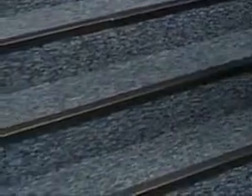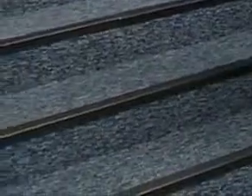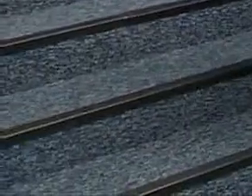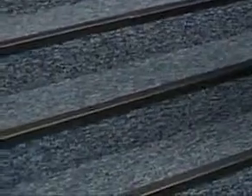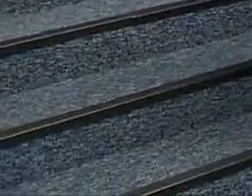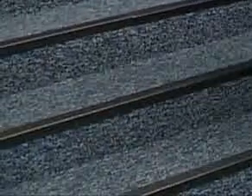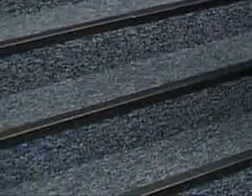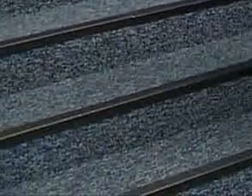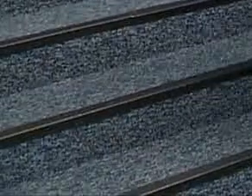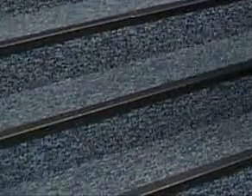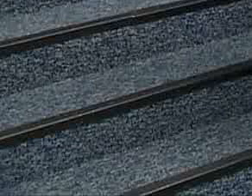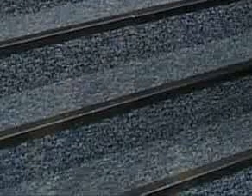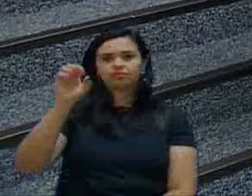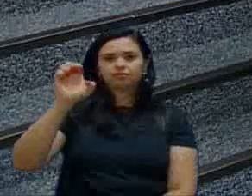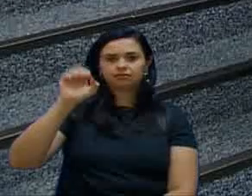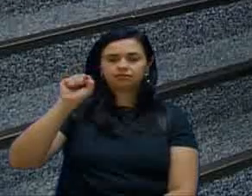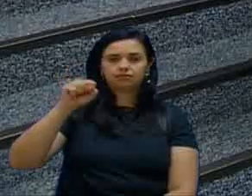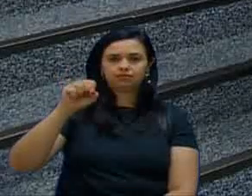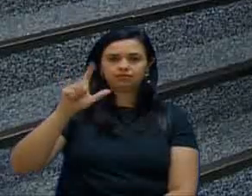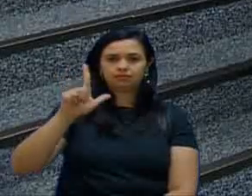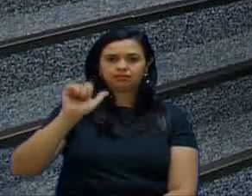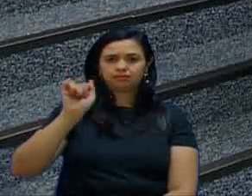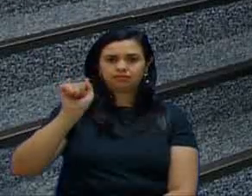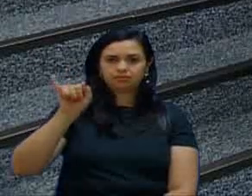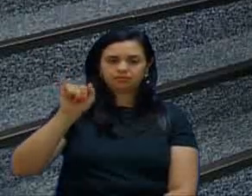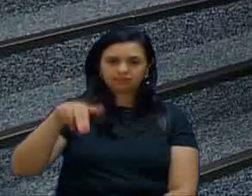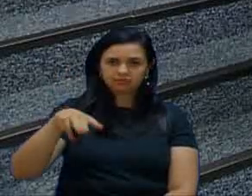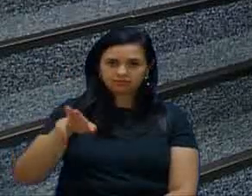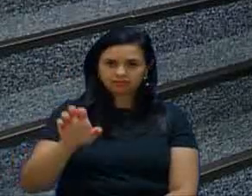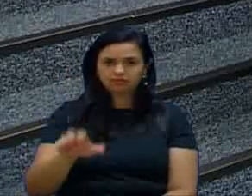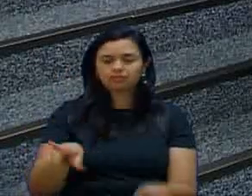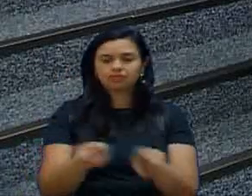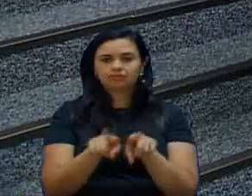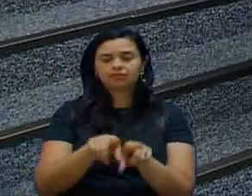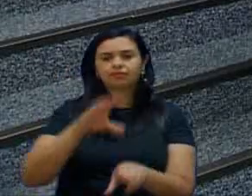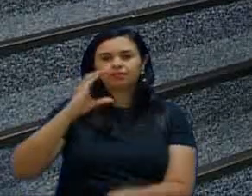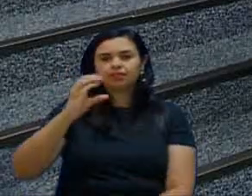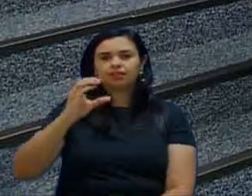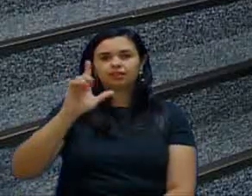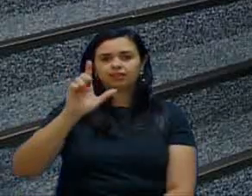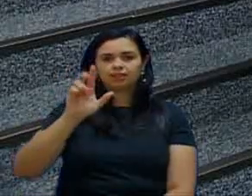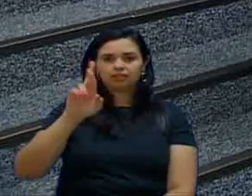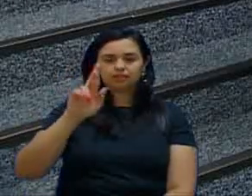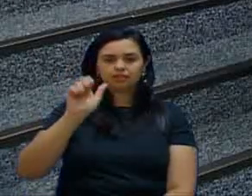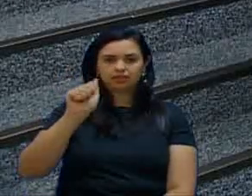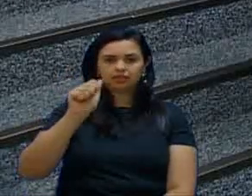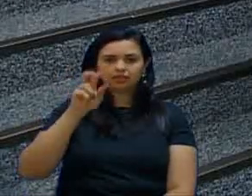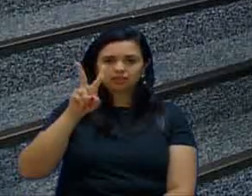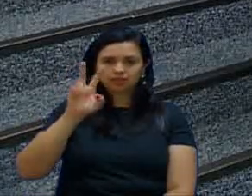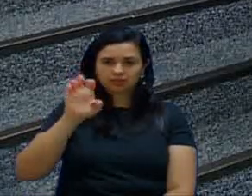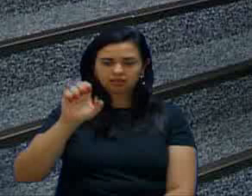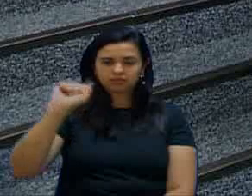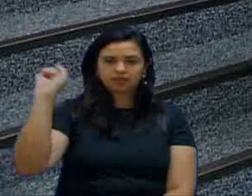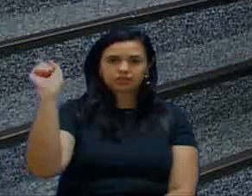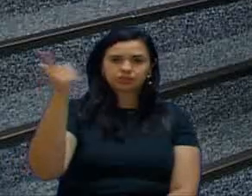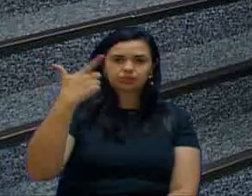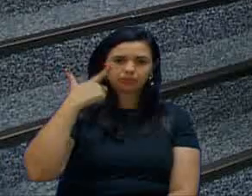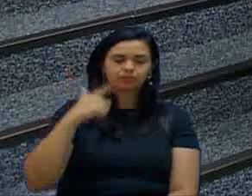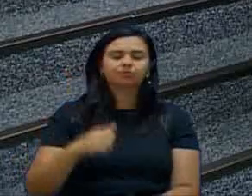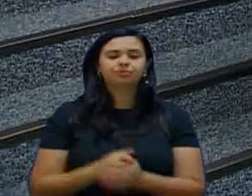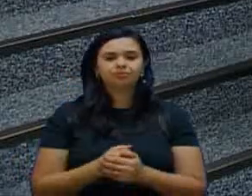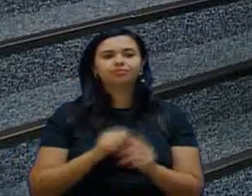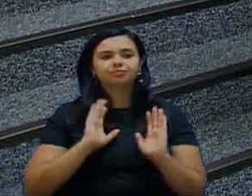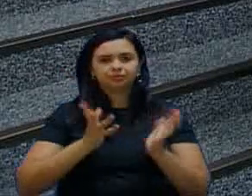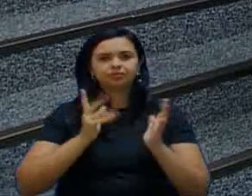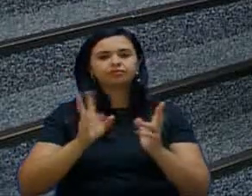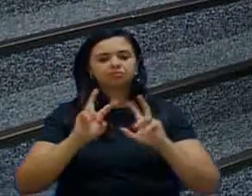é a mantenedora lá da Crave de Sol. E eu tenho também, já participei dessas rodas lá de conversa, muito